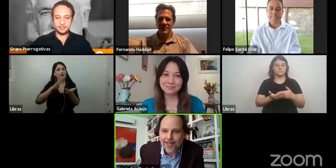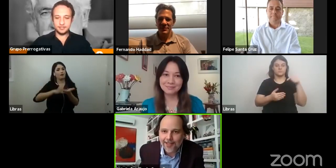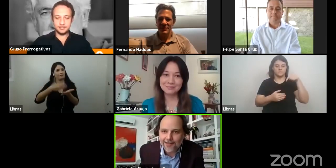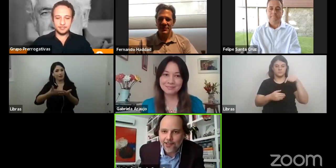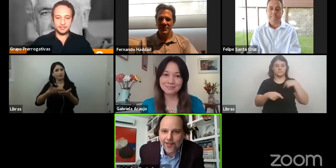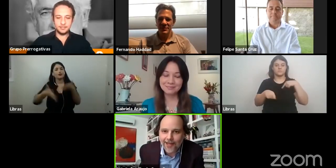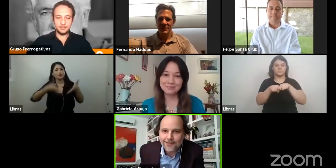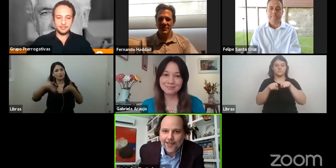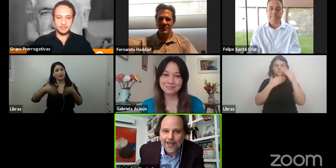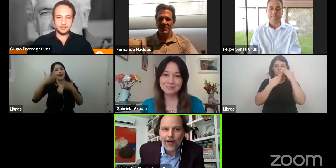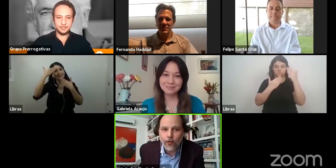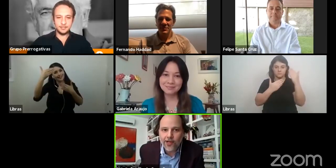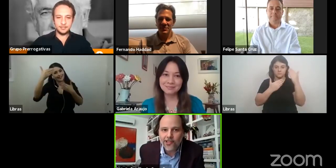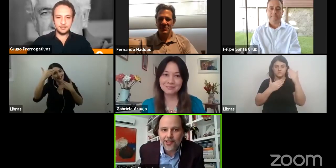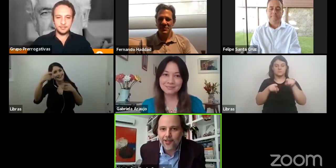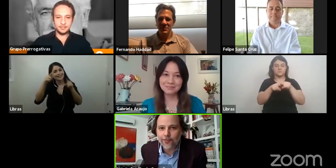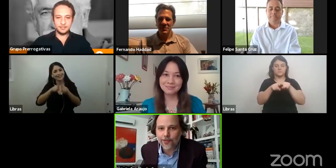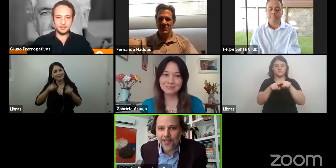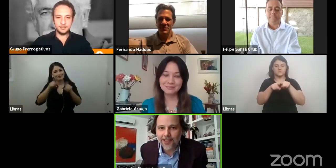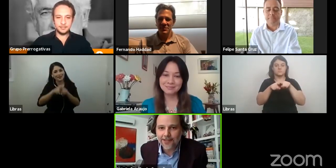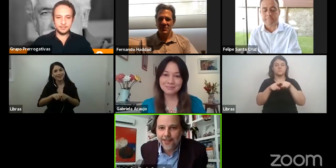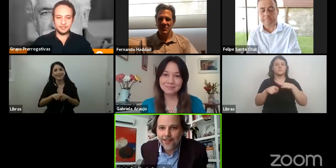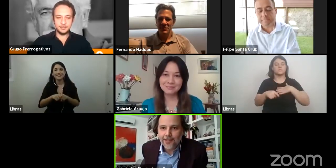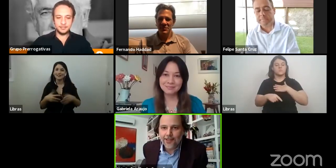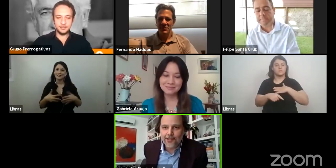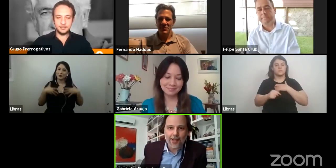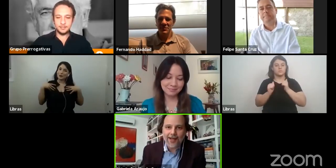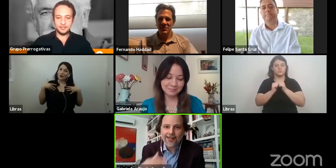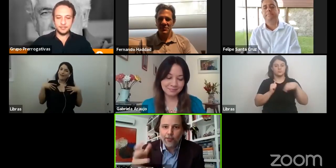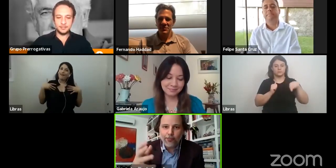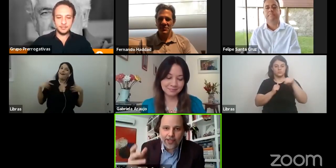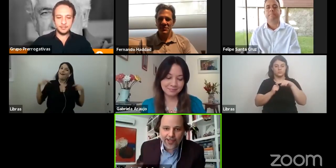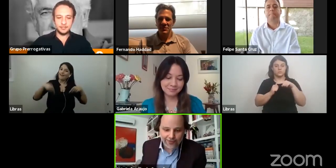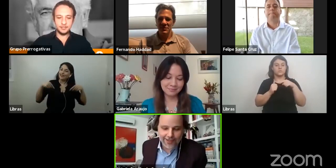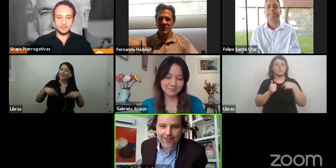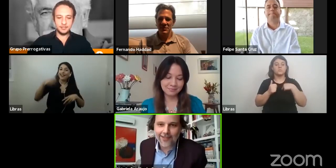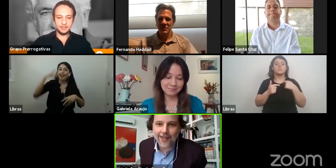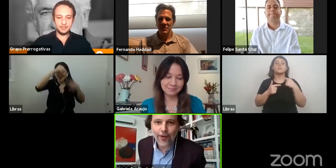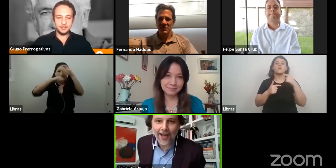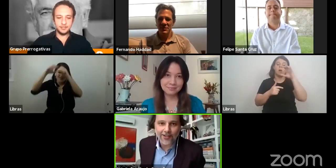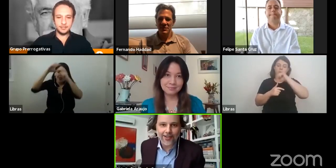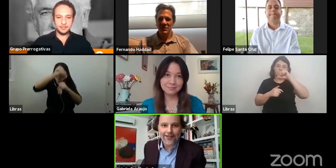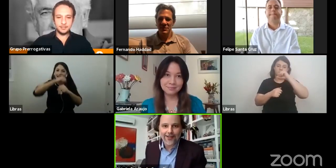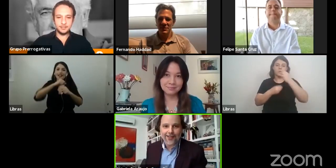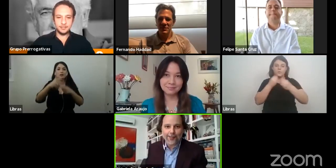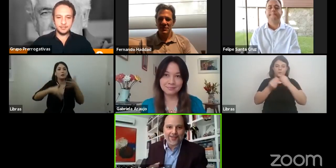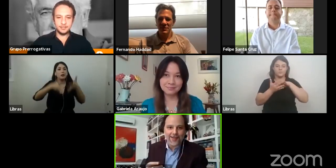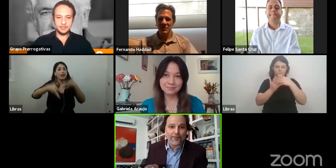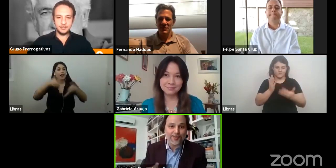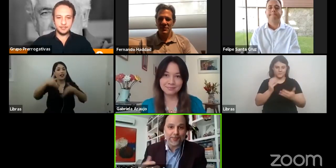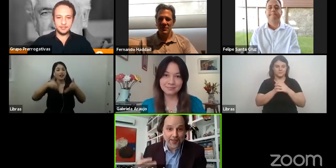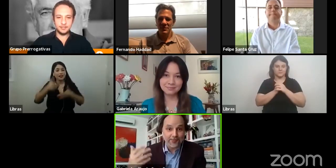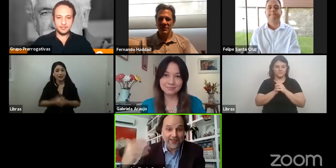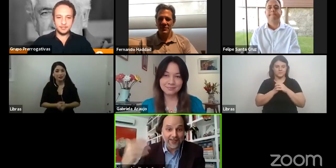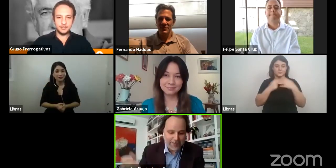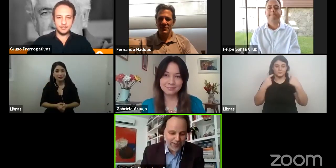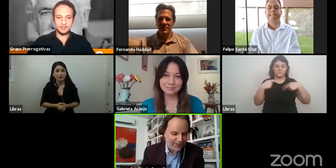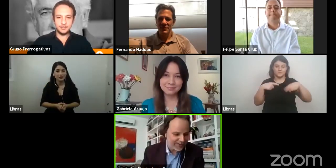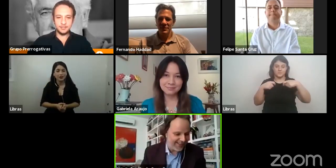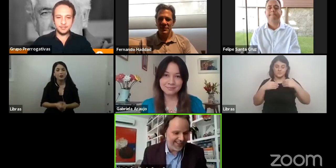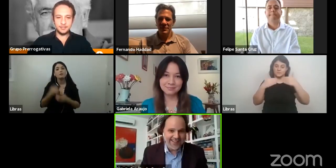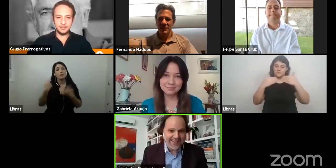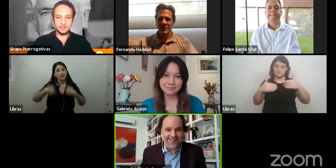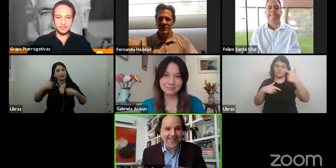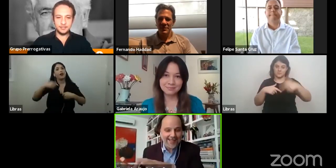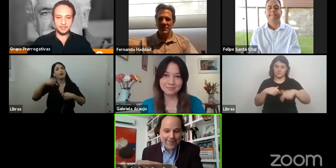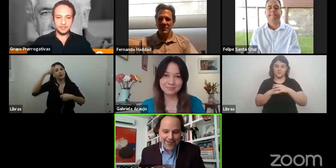eu também quero agradecer demais a honra de estar aqui com vocês e de estar aprendendo um pouquinho, né, dessa linguagem, né? Ainda precisamos avançar